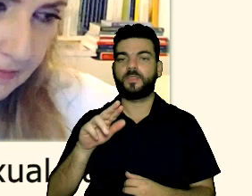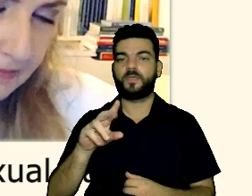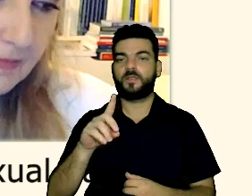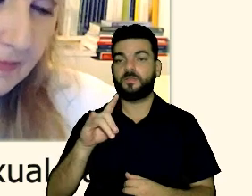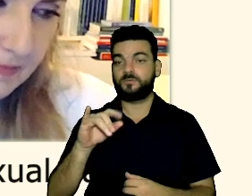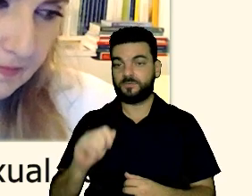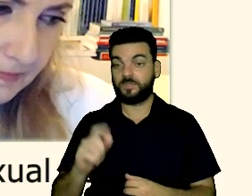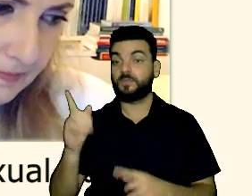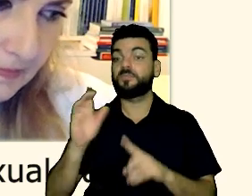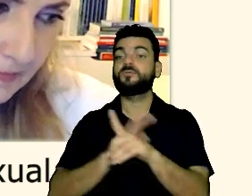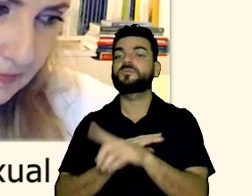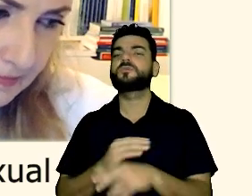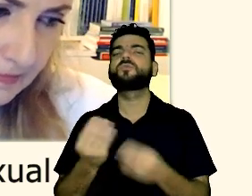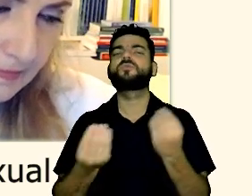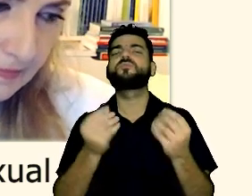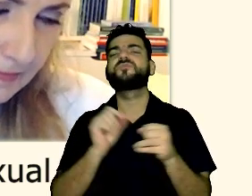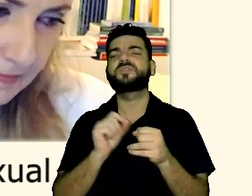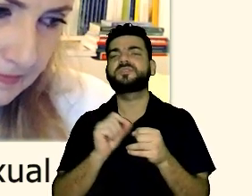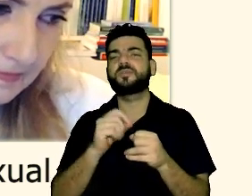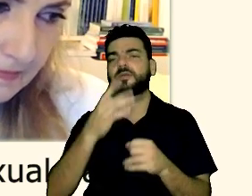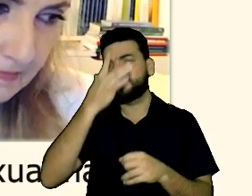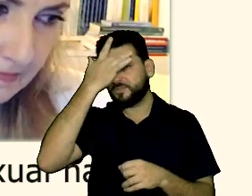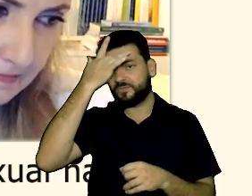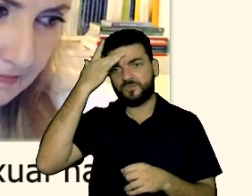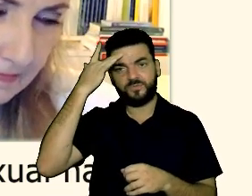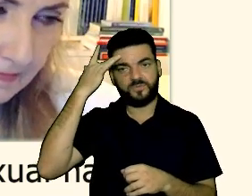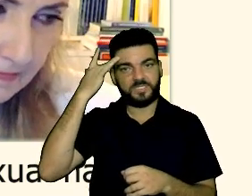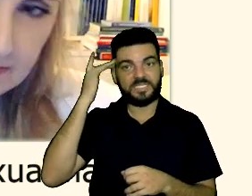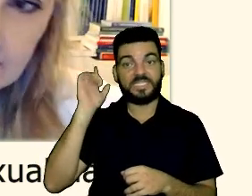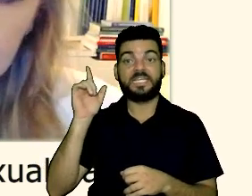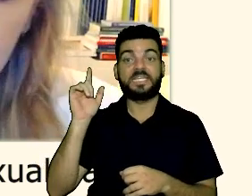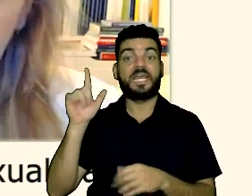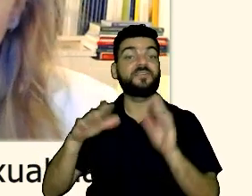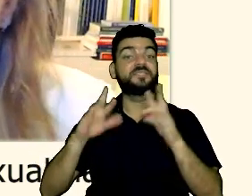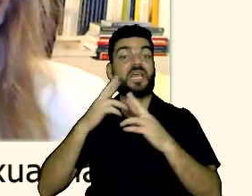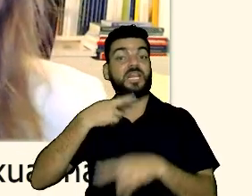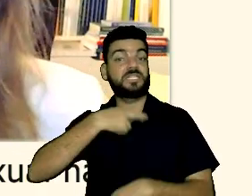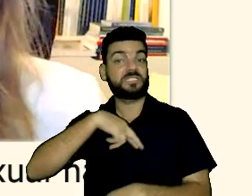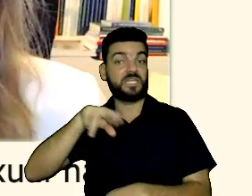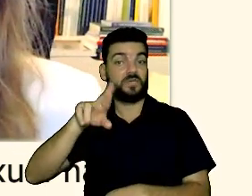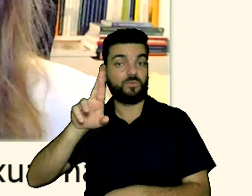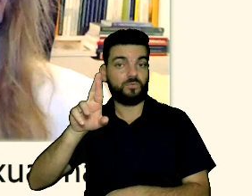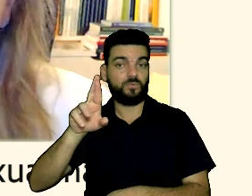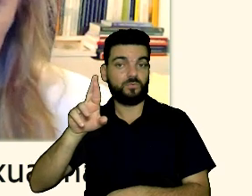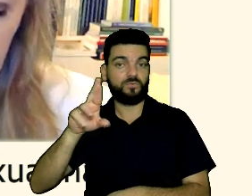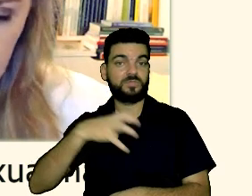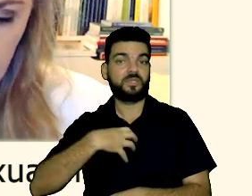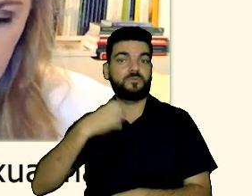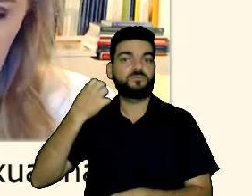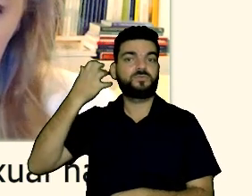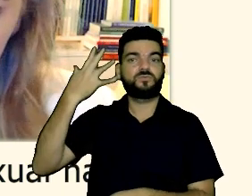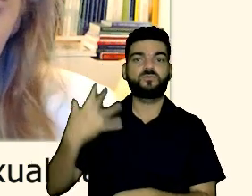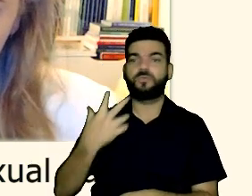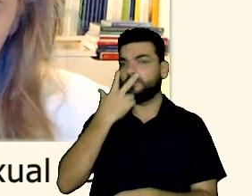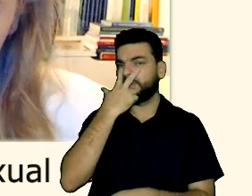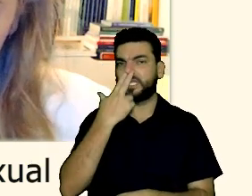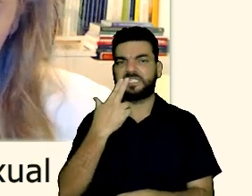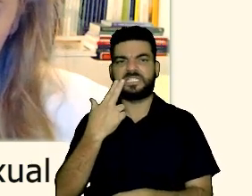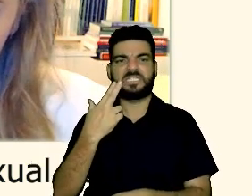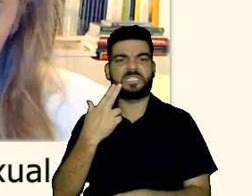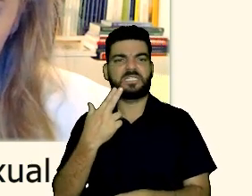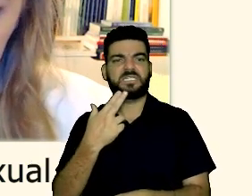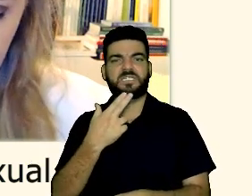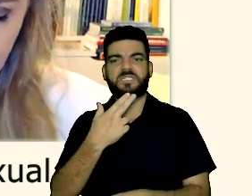resposta rápida, pergunta dirigida a todas também. E a pergunta é da Cláudia Rafael Amâncio, e ela pergunta, como fazer